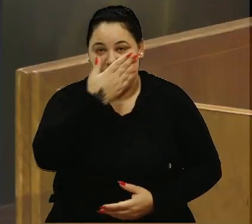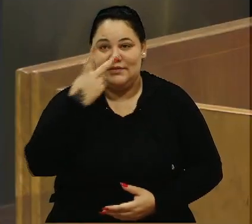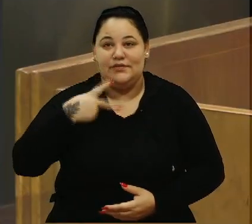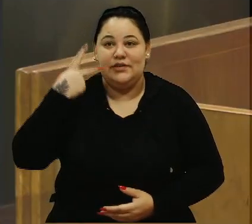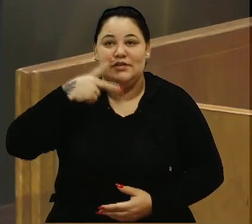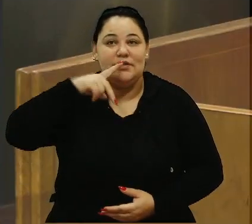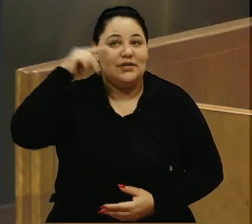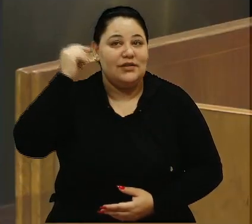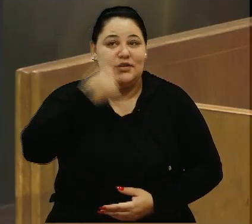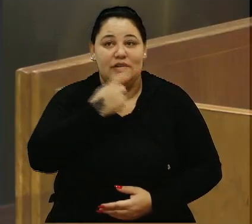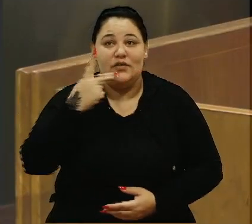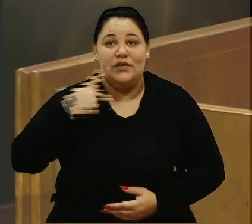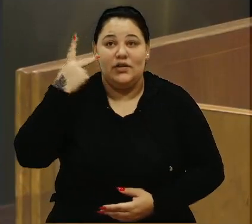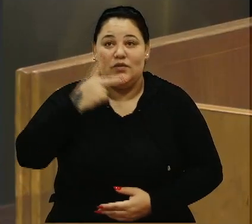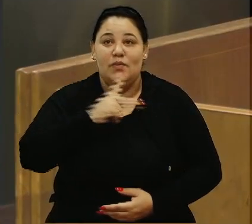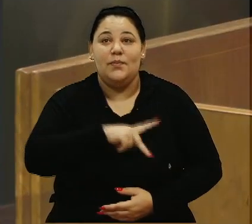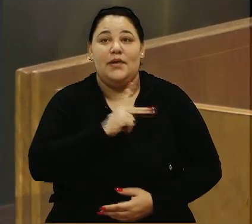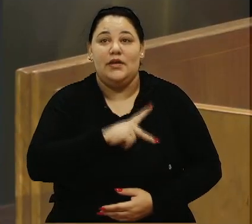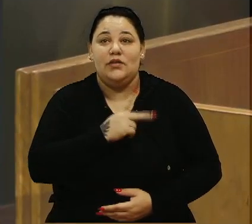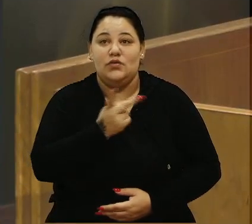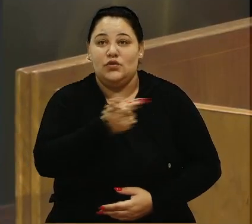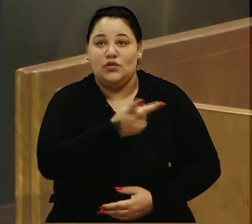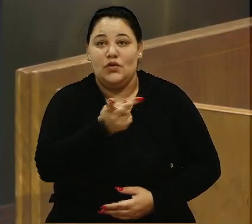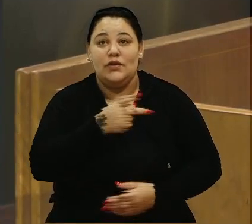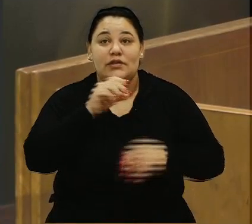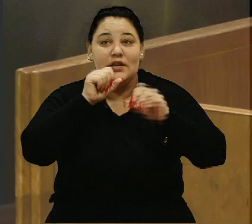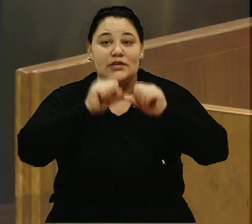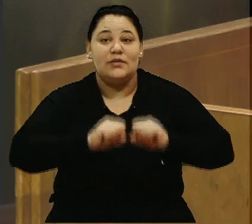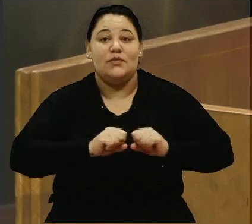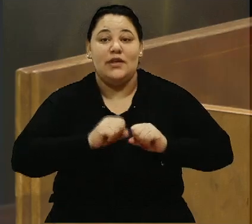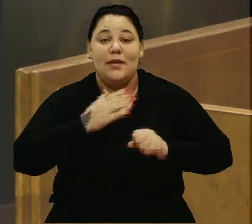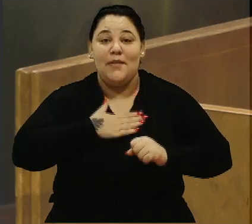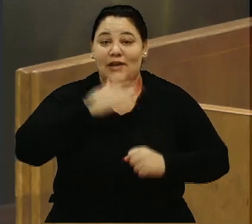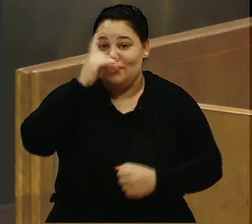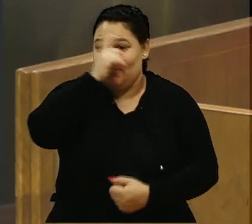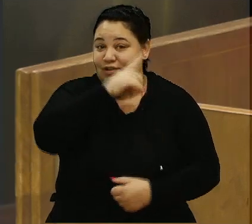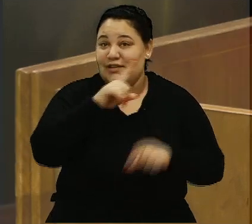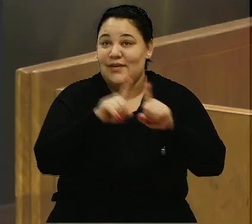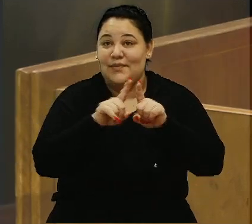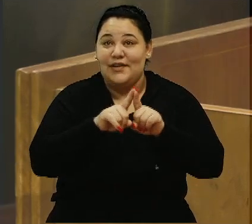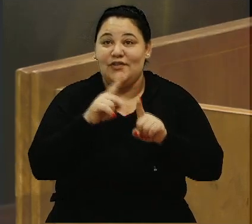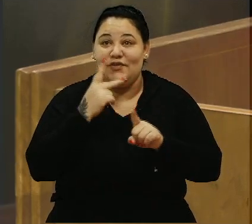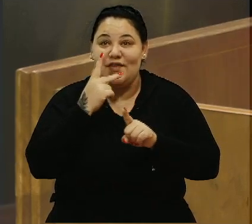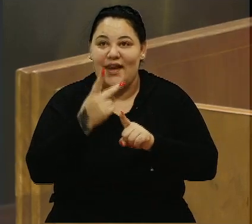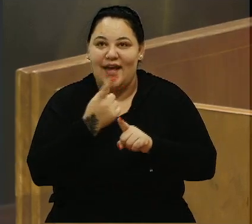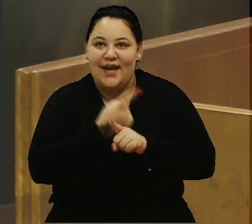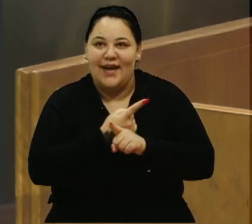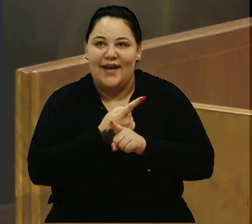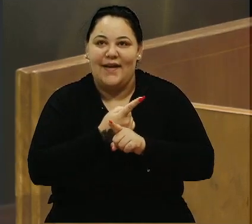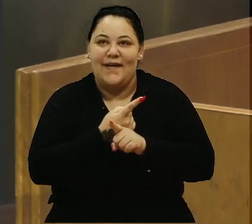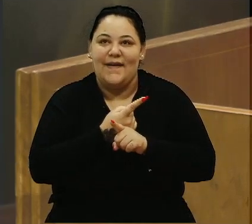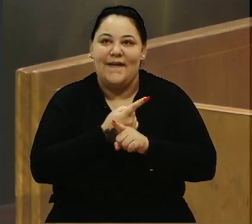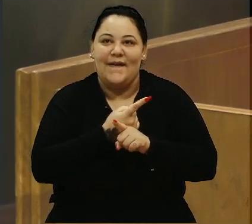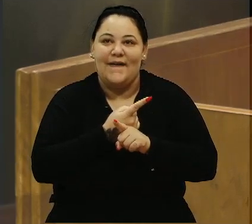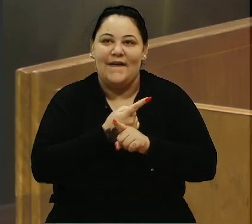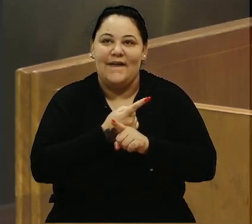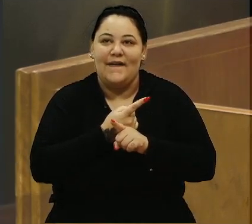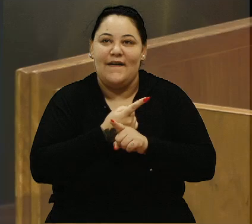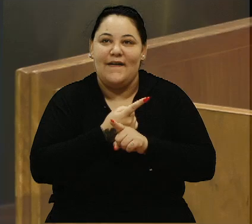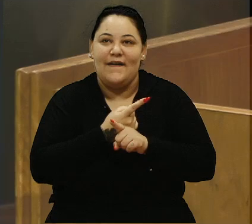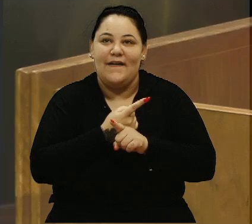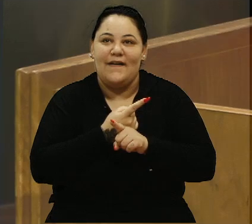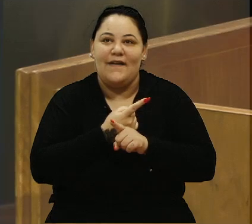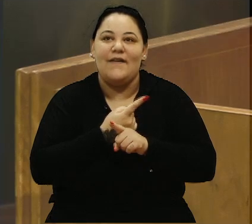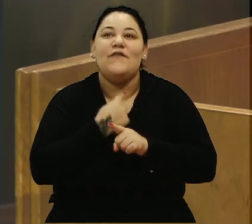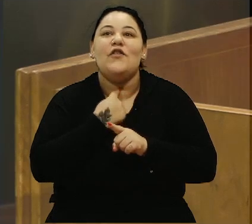vereador Pedro. Os dois foram testemunhas da minha dificuldade, inclusive, de me manifestar, né? Como está quase agora, assim, a vontade de